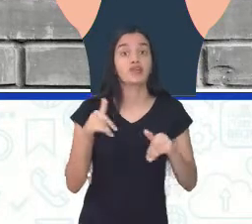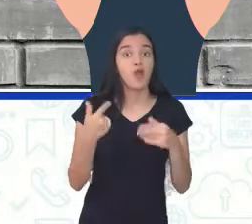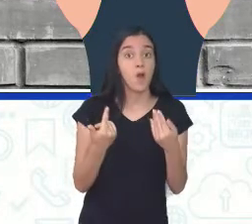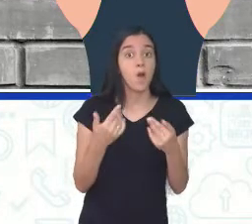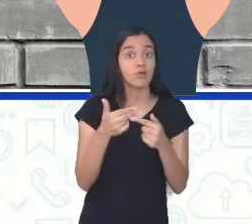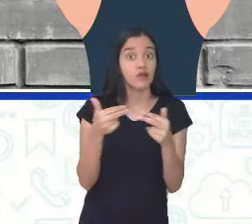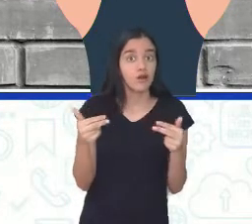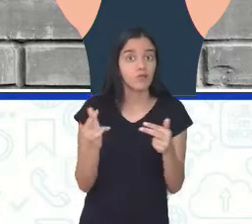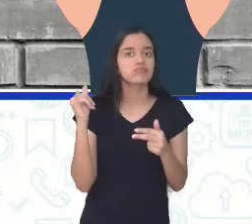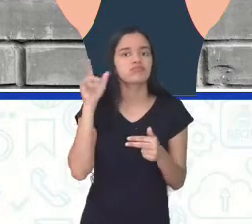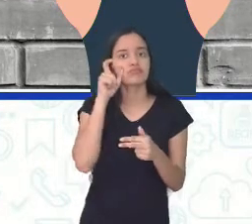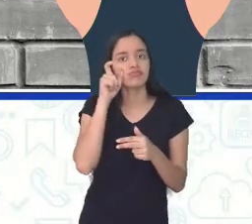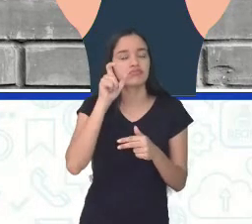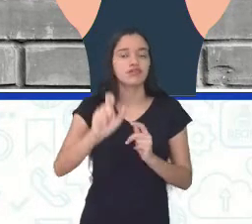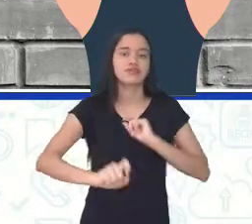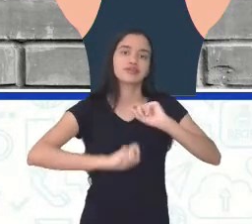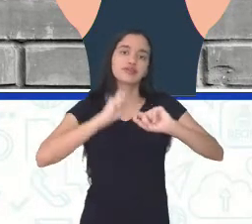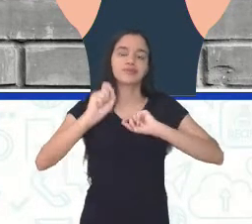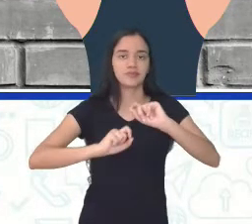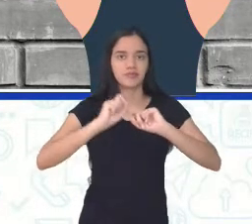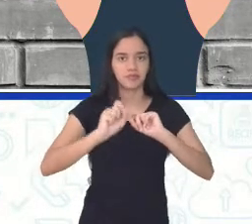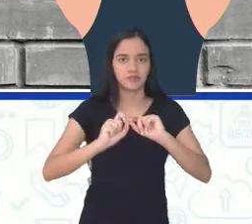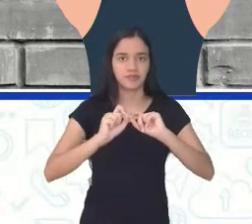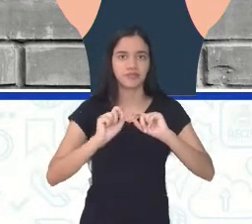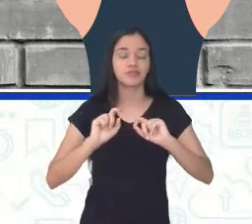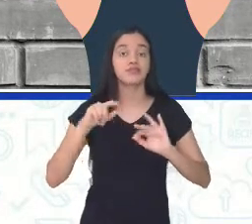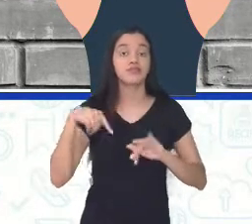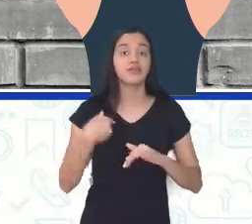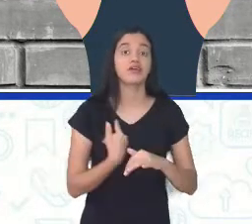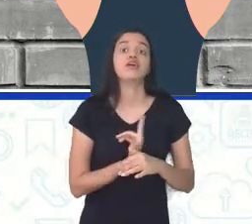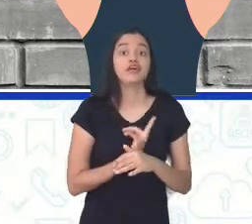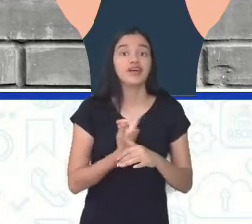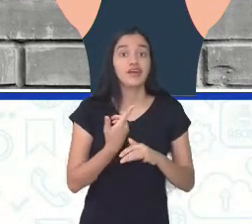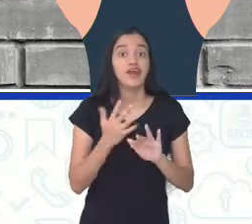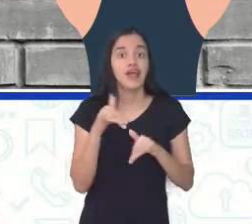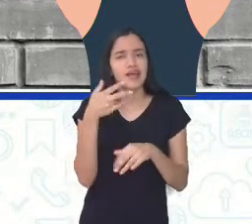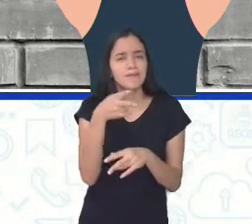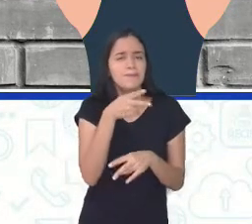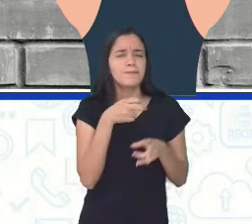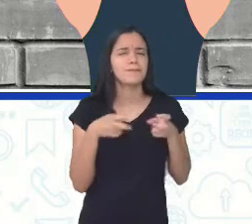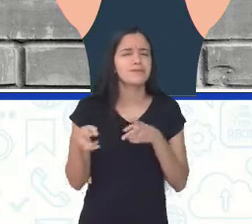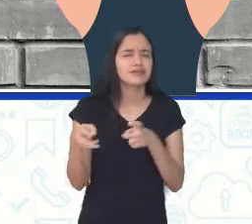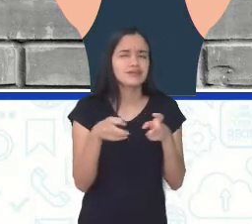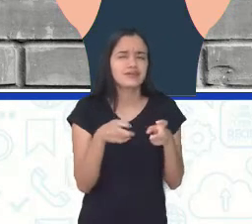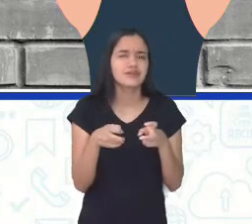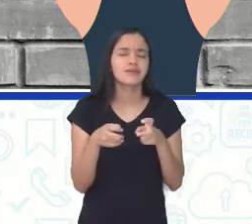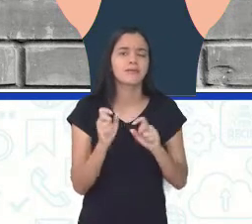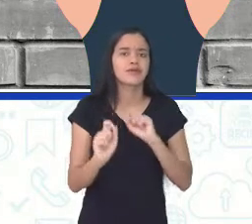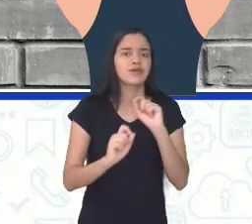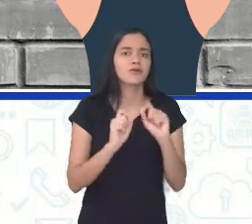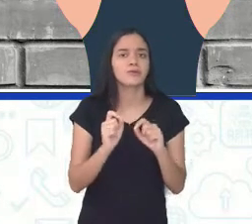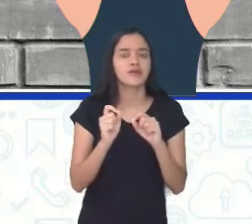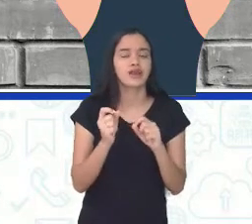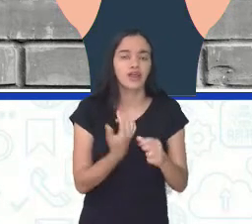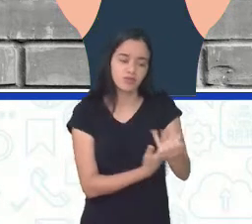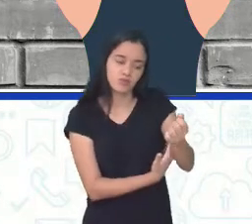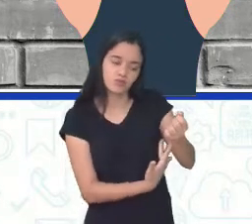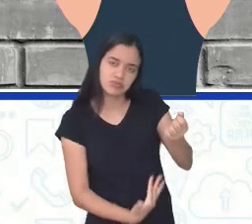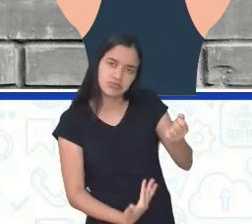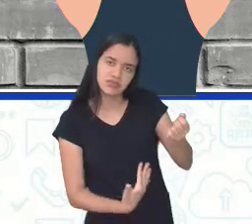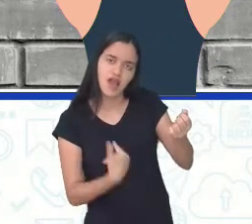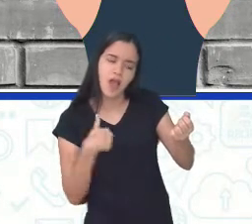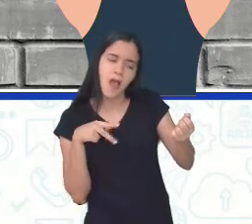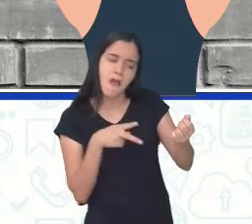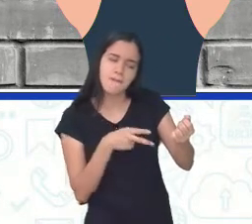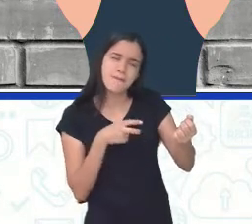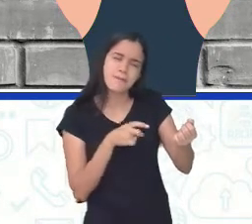coisa bem interessante que esses internoreceptores fazem é saber a composição do nosso sangue, é saber o que é que